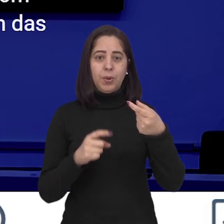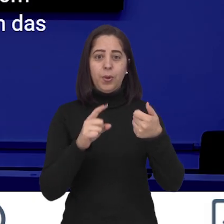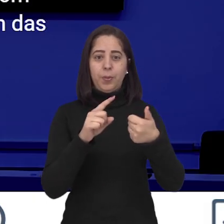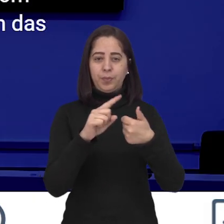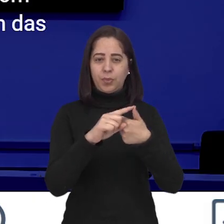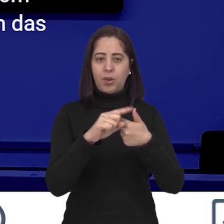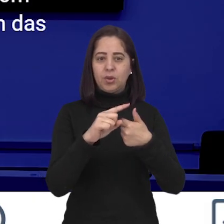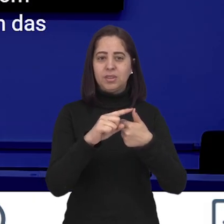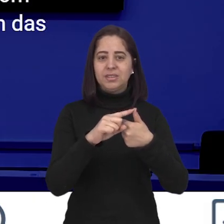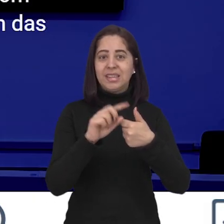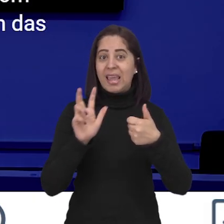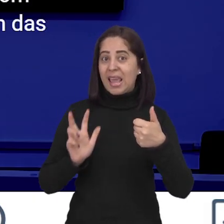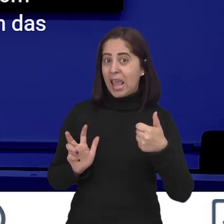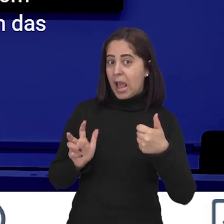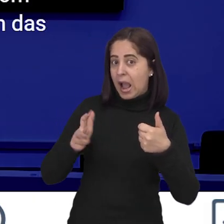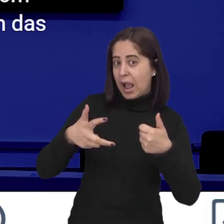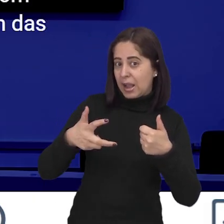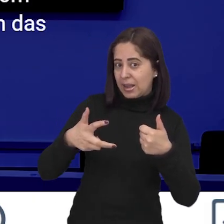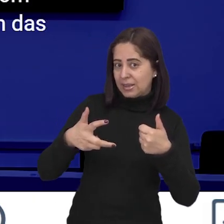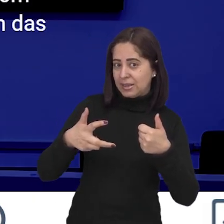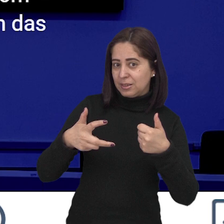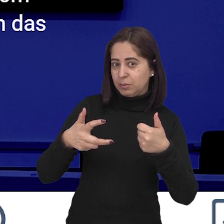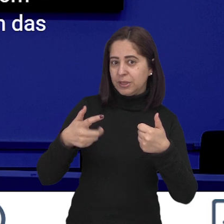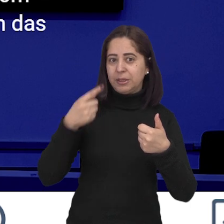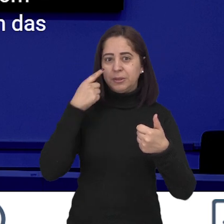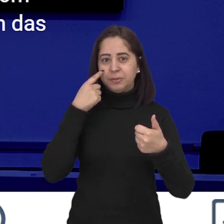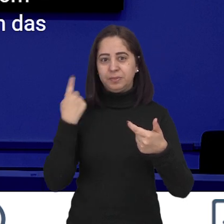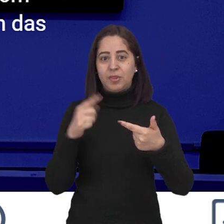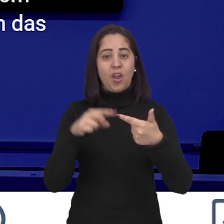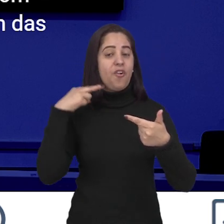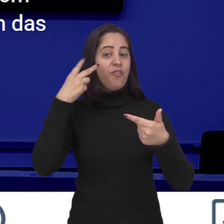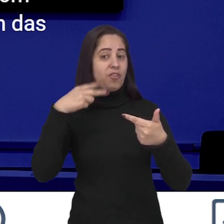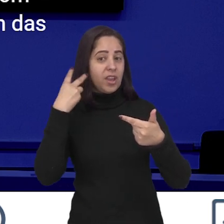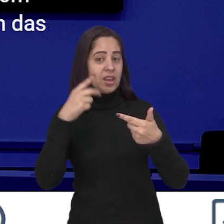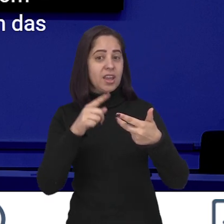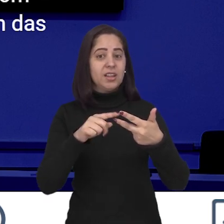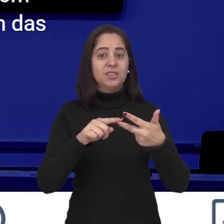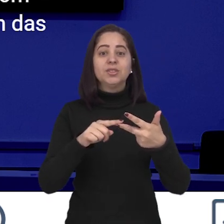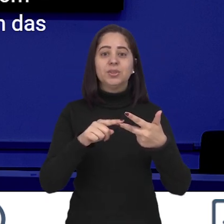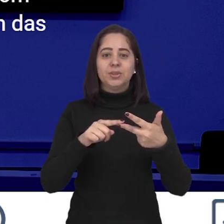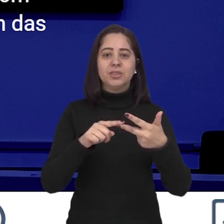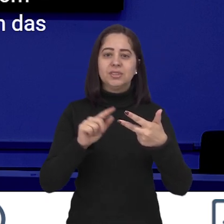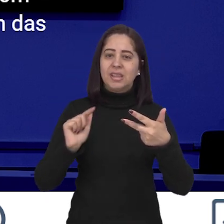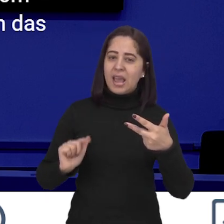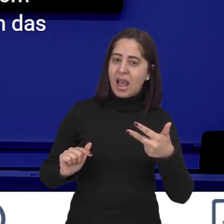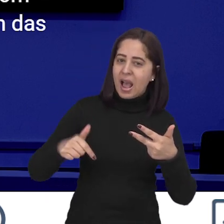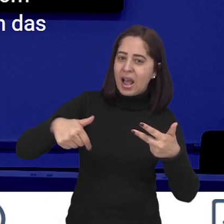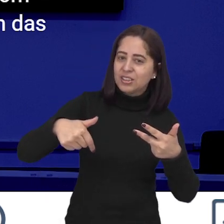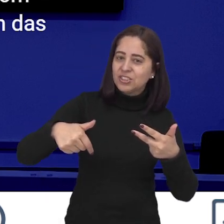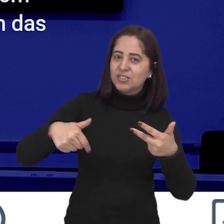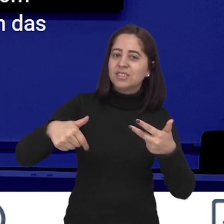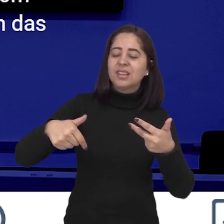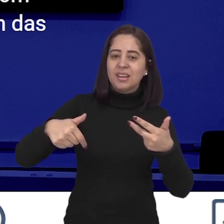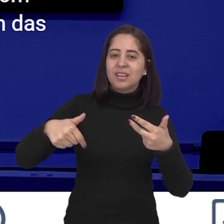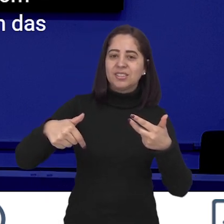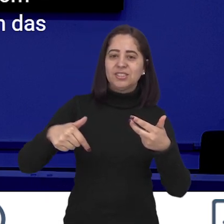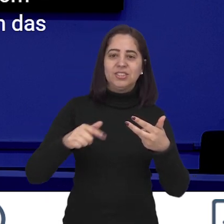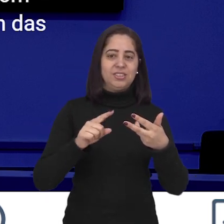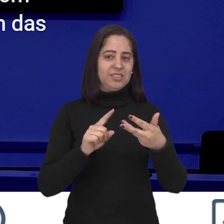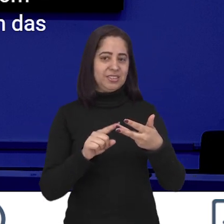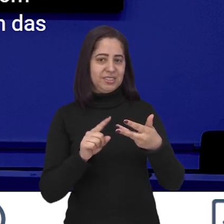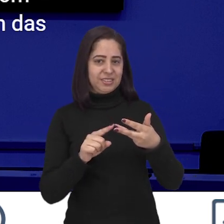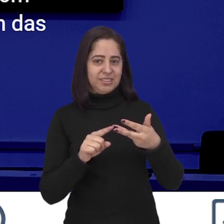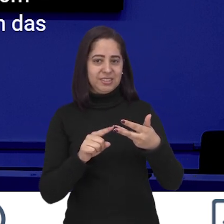categorias. Em cada aba, é possível conhecer mais sobre a Câmara, sobre os vereadores, acessar as leis municipais